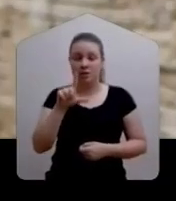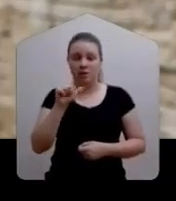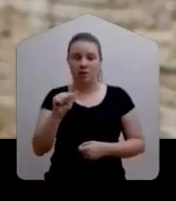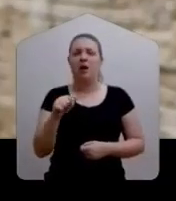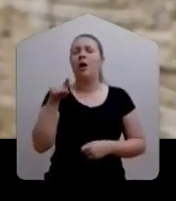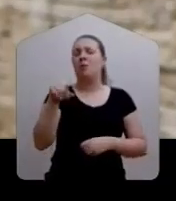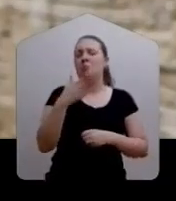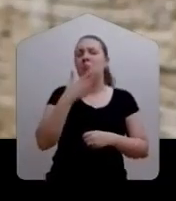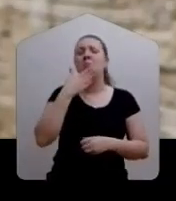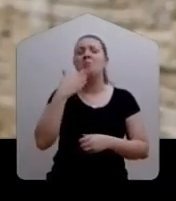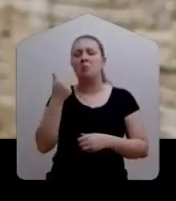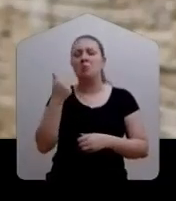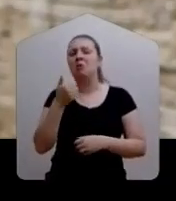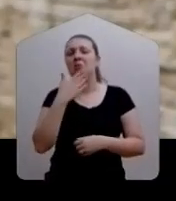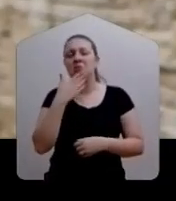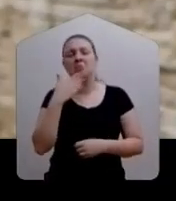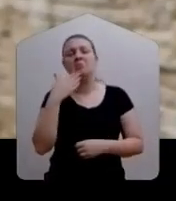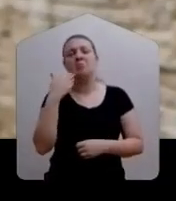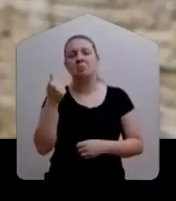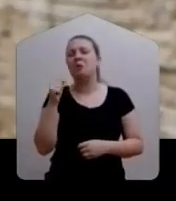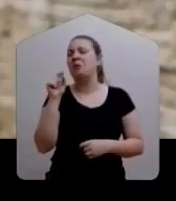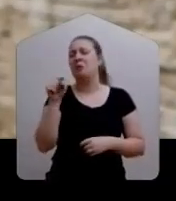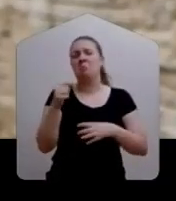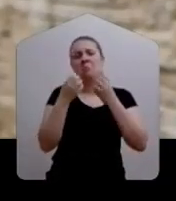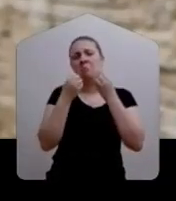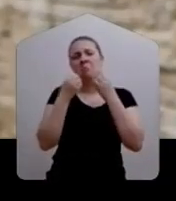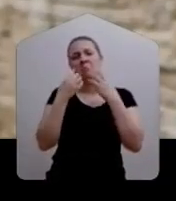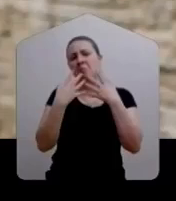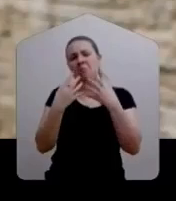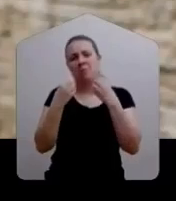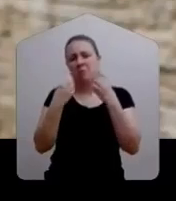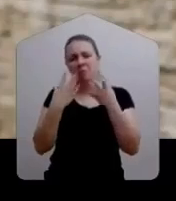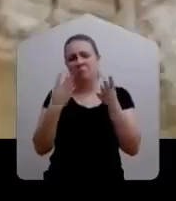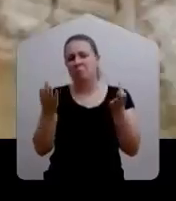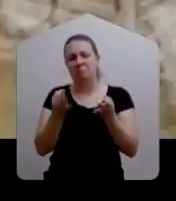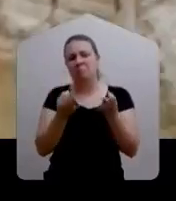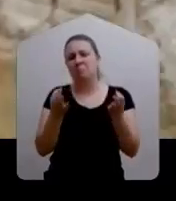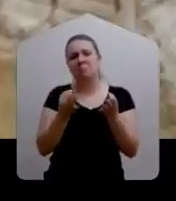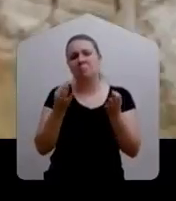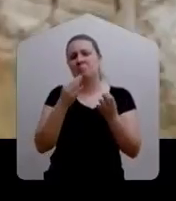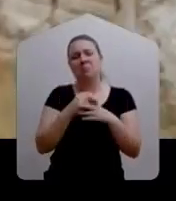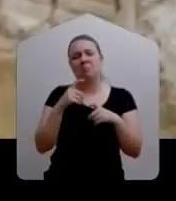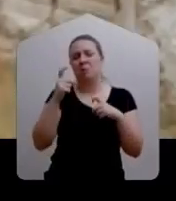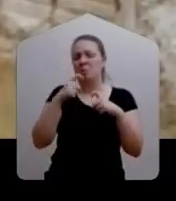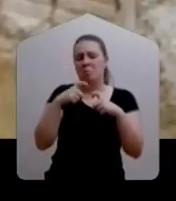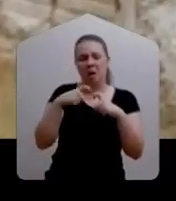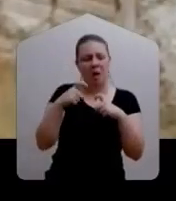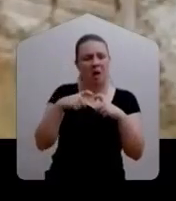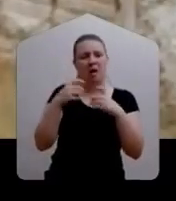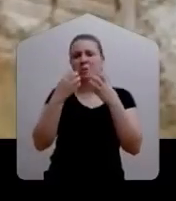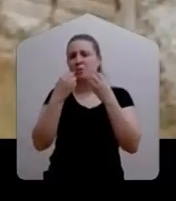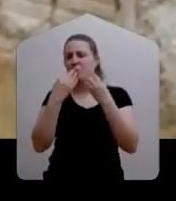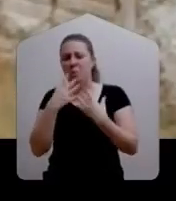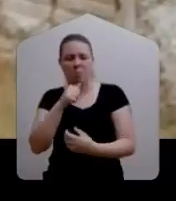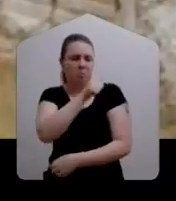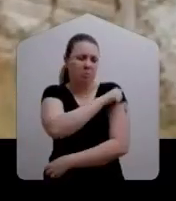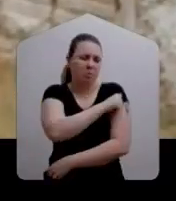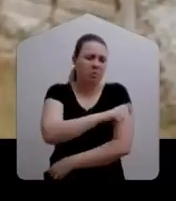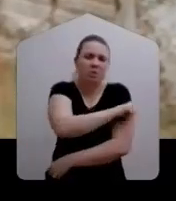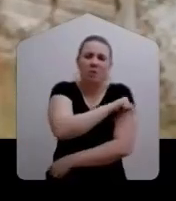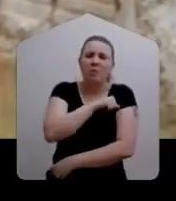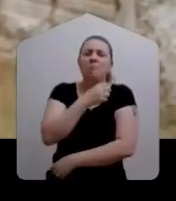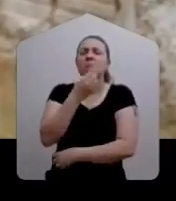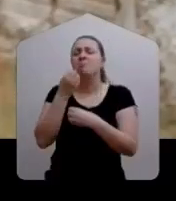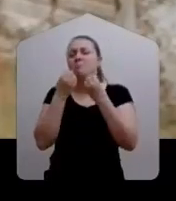porque lá o tratamento muito, muito bem, acertou. Os médicos muito bons, os